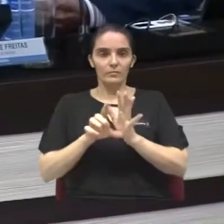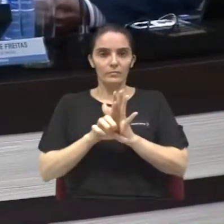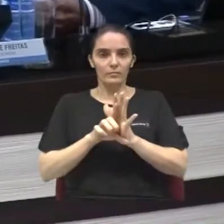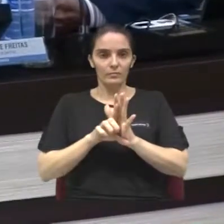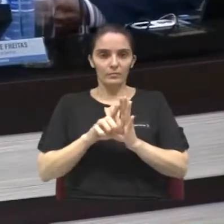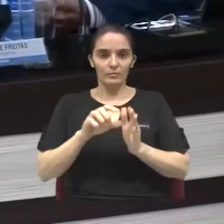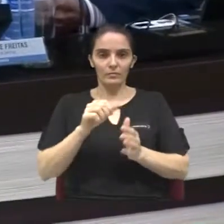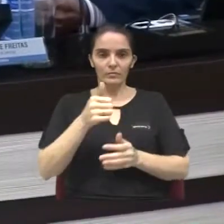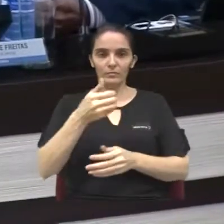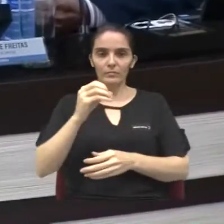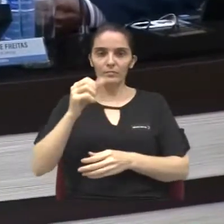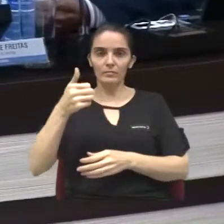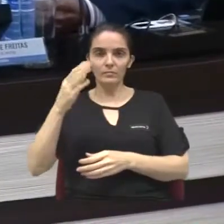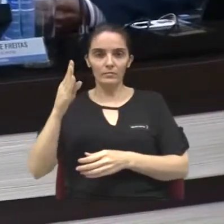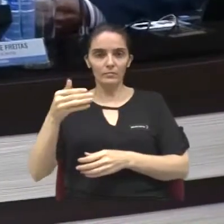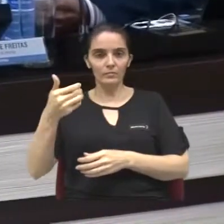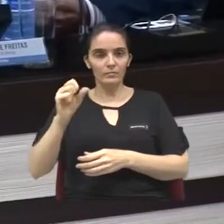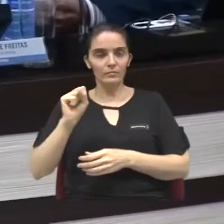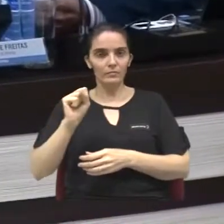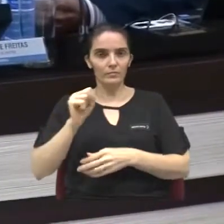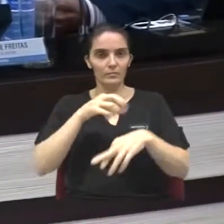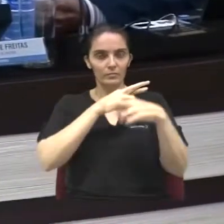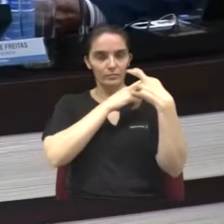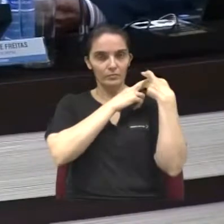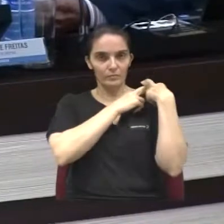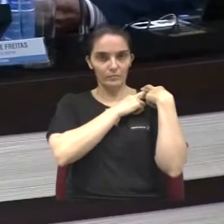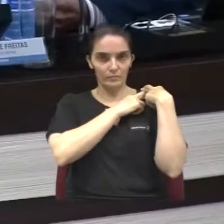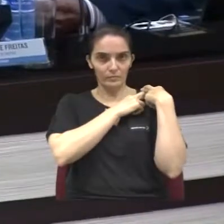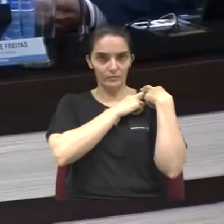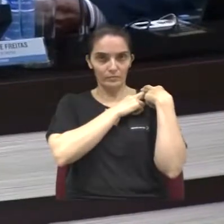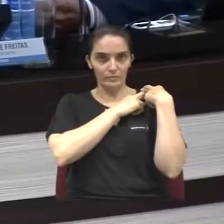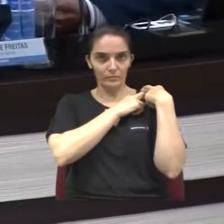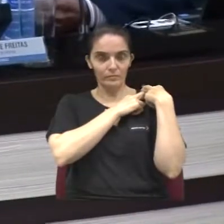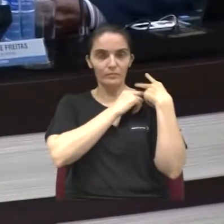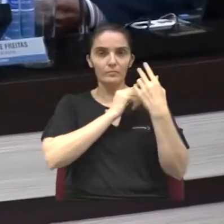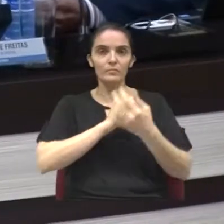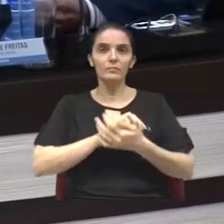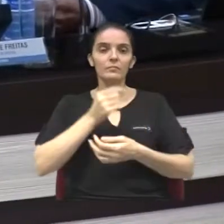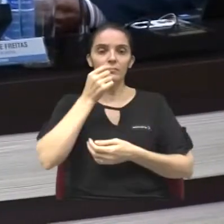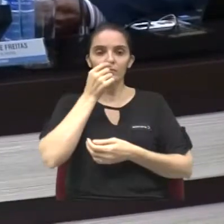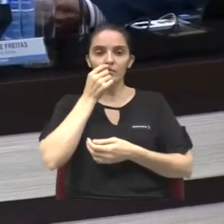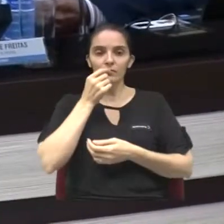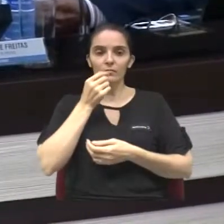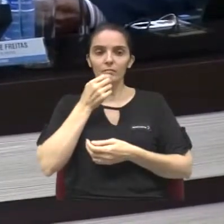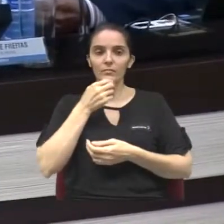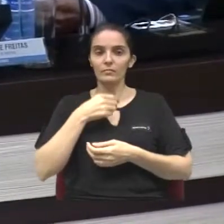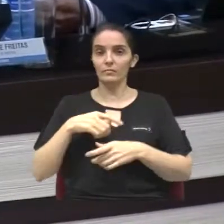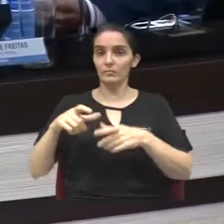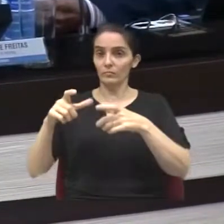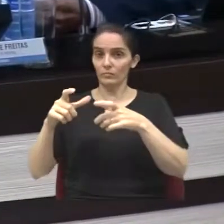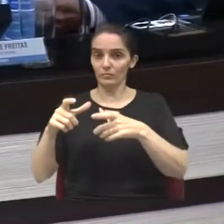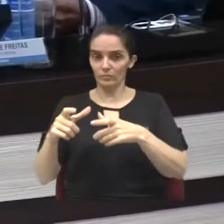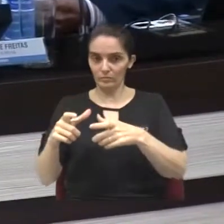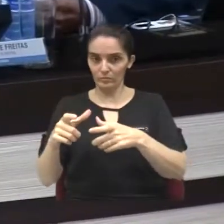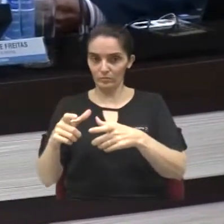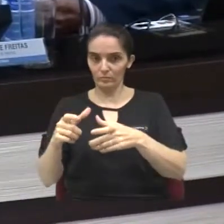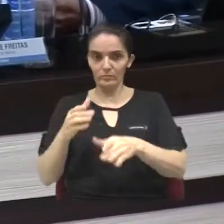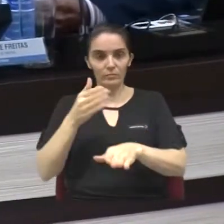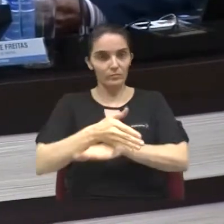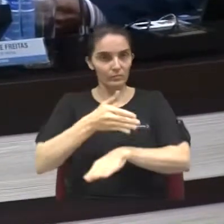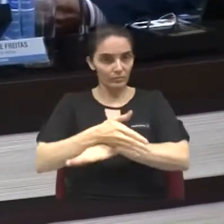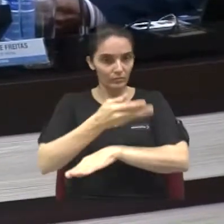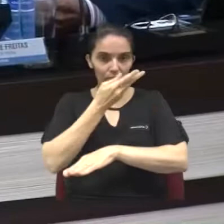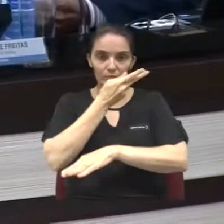número 101/2018, de autoria do vereador Estevão Nogueira, que dispõe sobre a inclusão em locais de